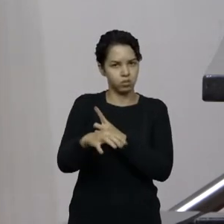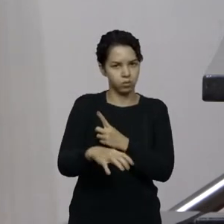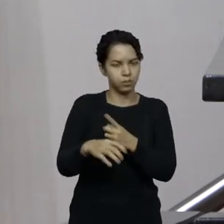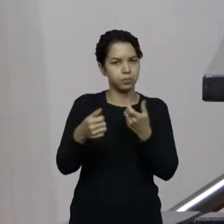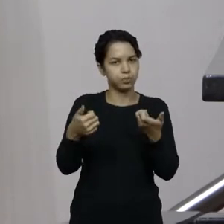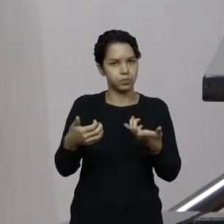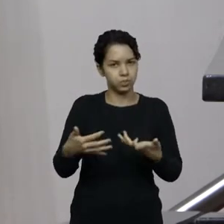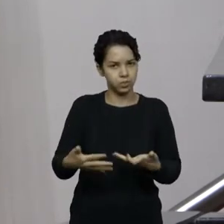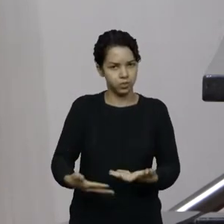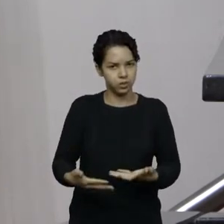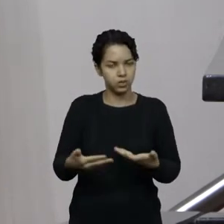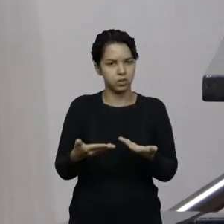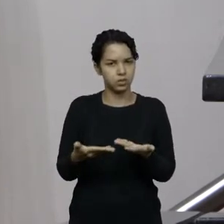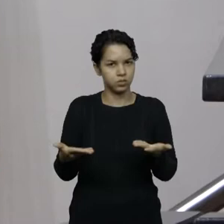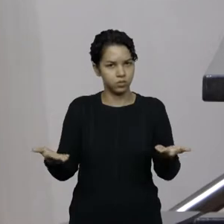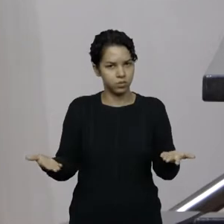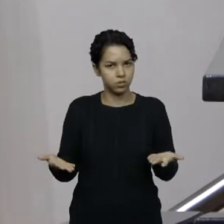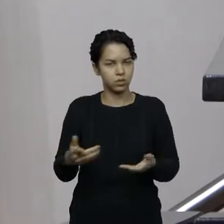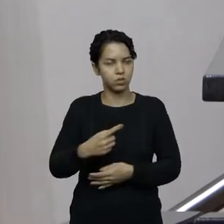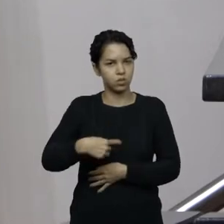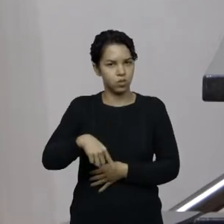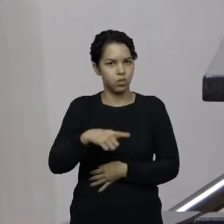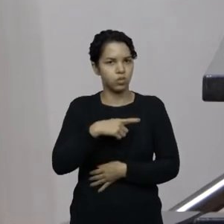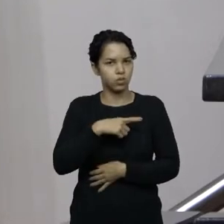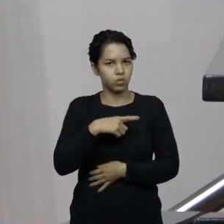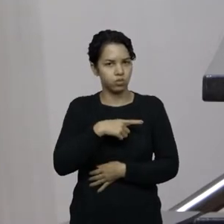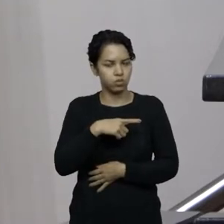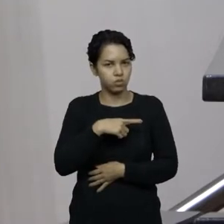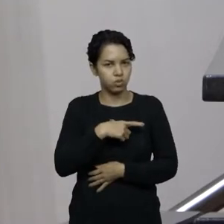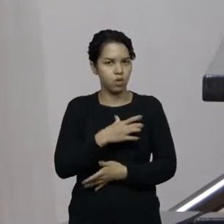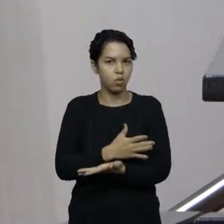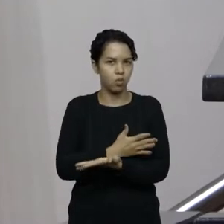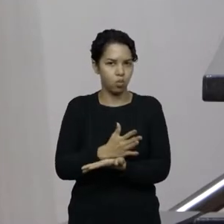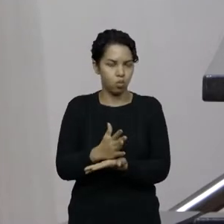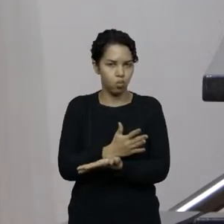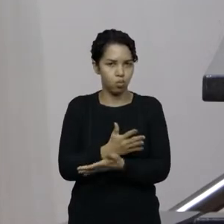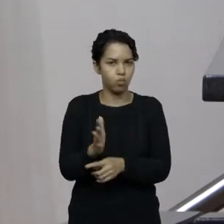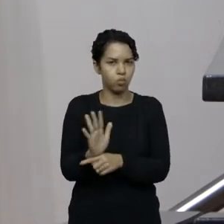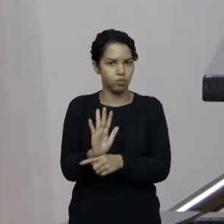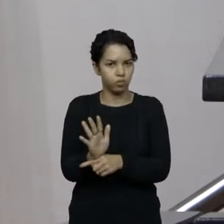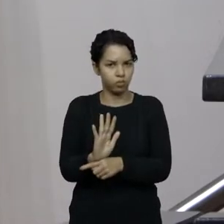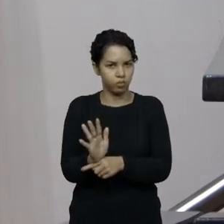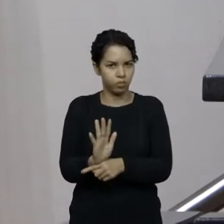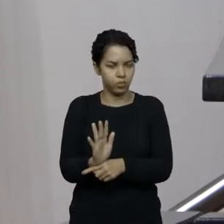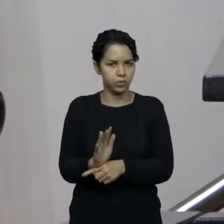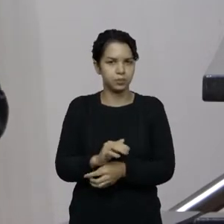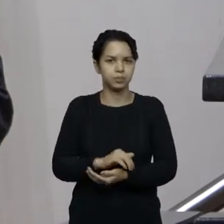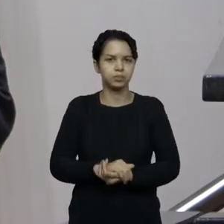aqui né Nós temos alguns dos filmes